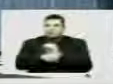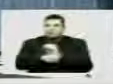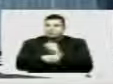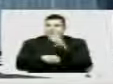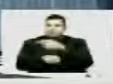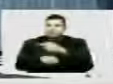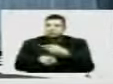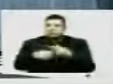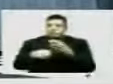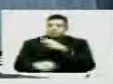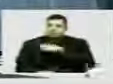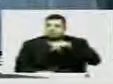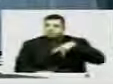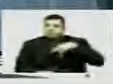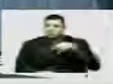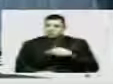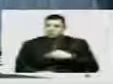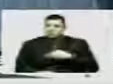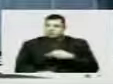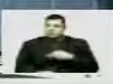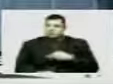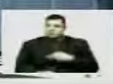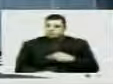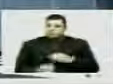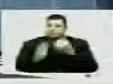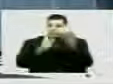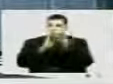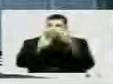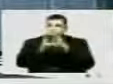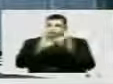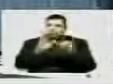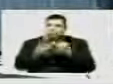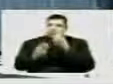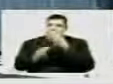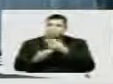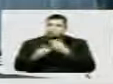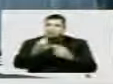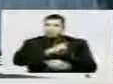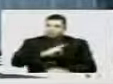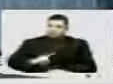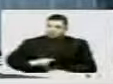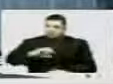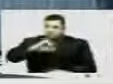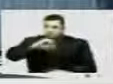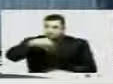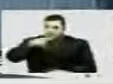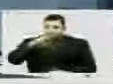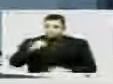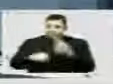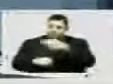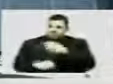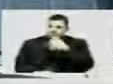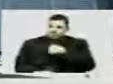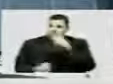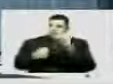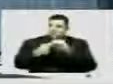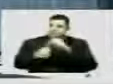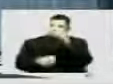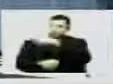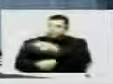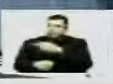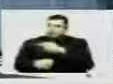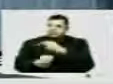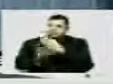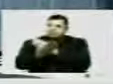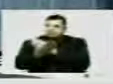este poder, de forma institucional, deputado Zé Ricardo, ano passado, eu, Vossa Excelência, tivemos